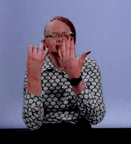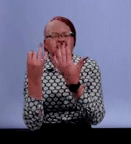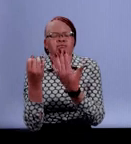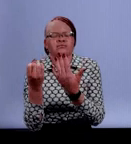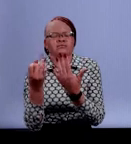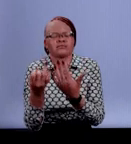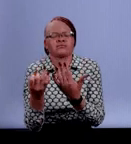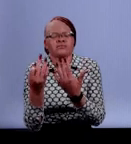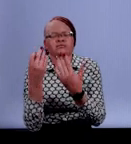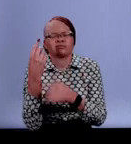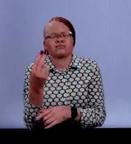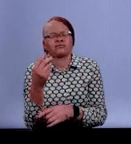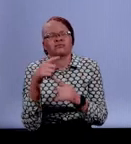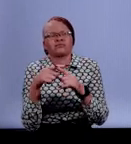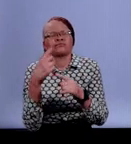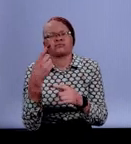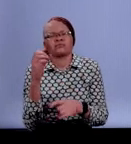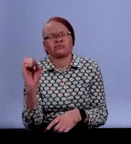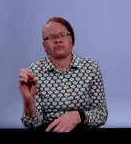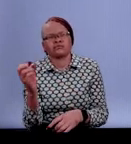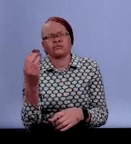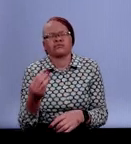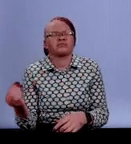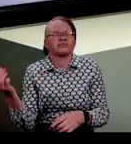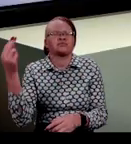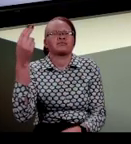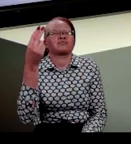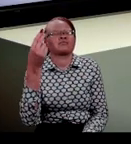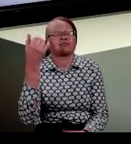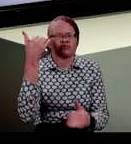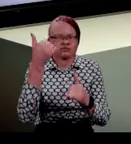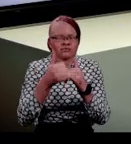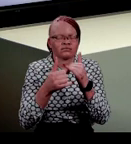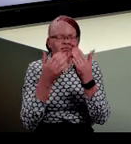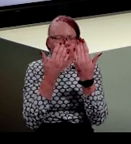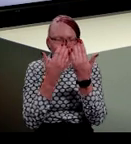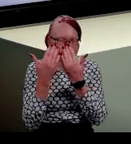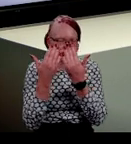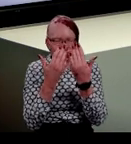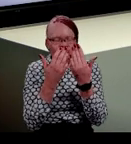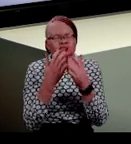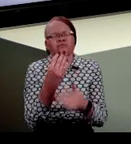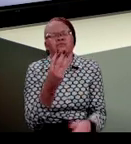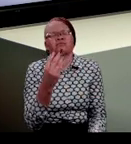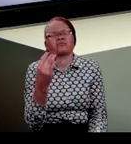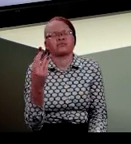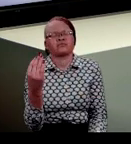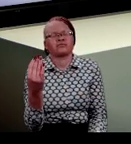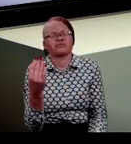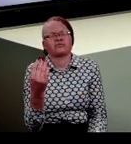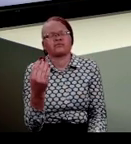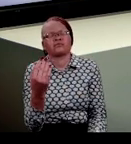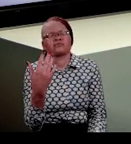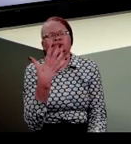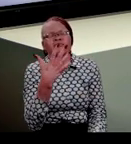1582 x 10 elevado a 2 chegamos ao fim de mais uma aula de matemática